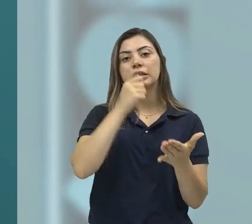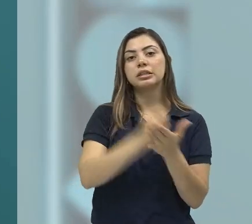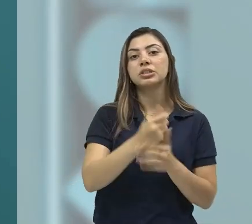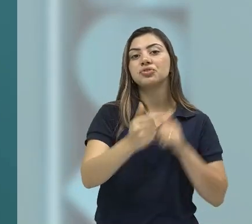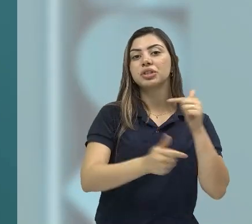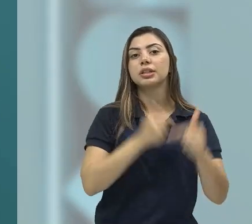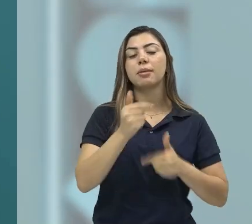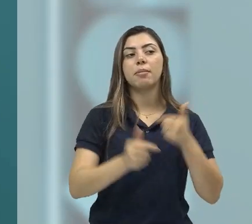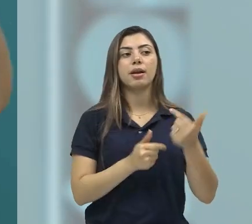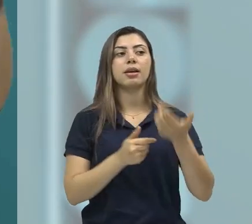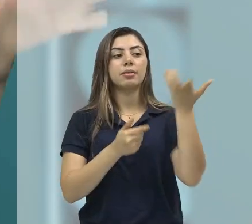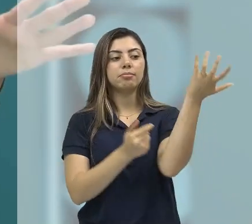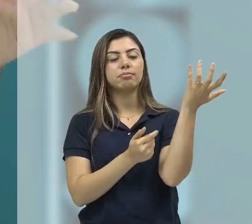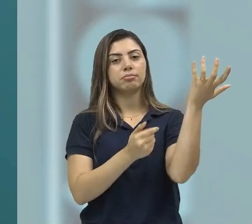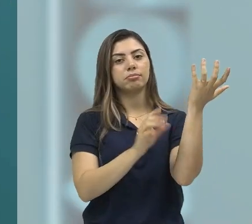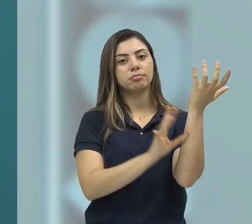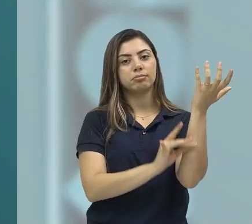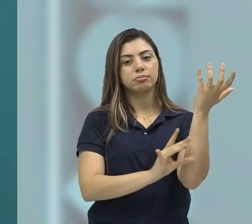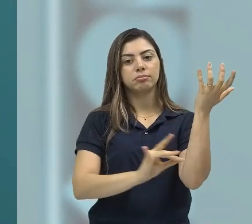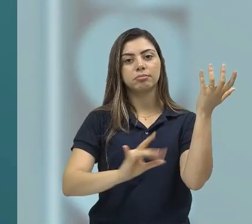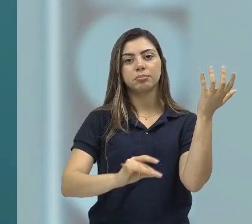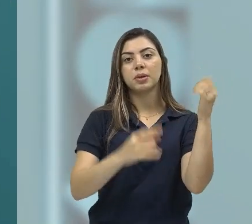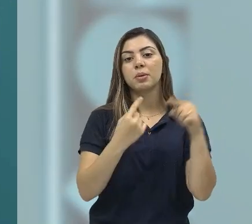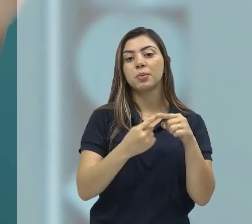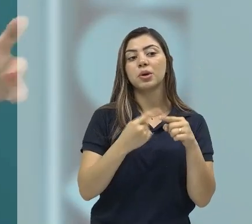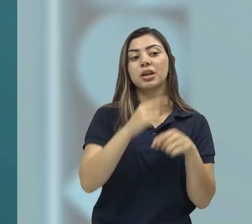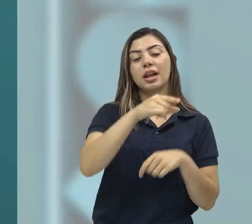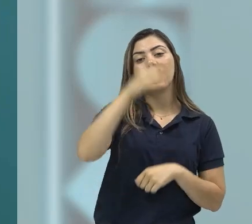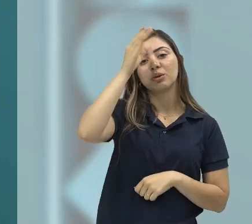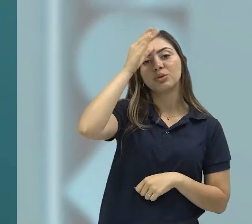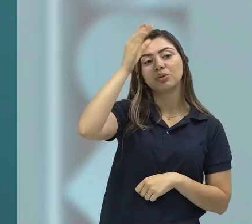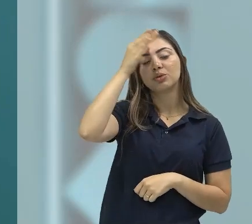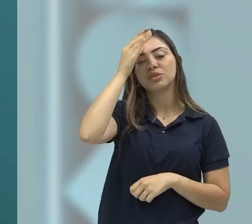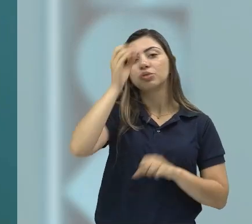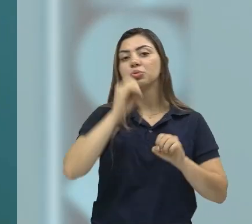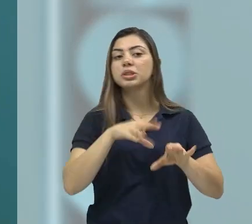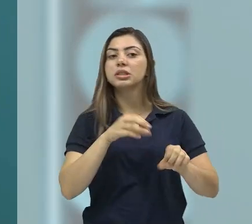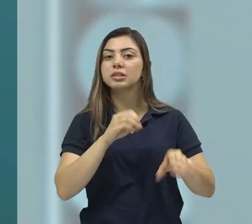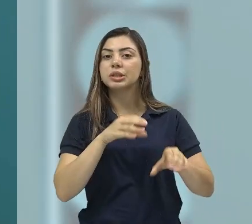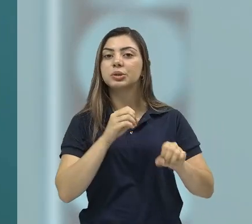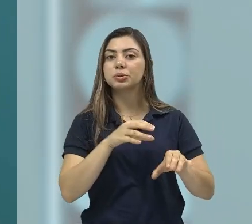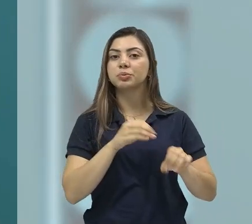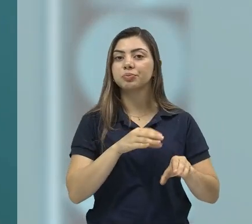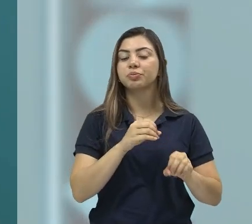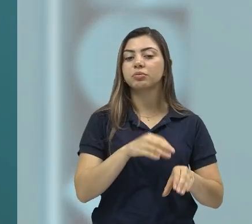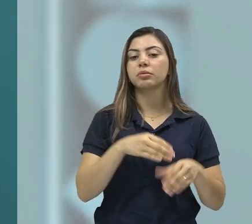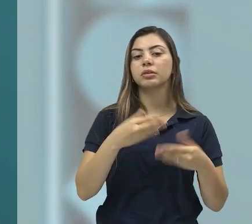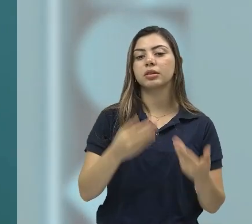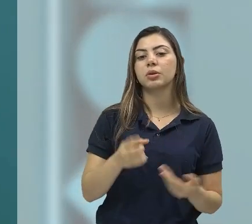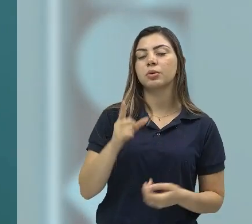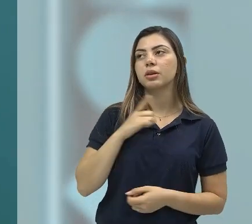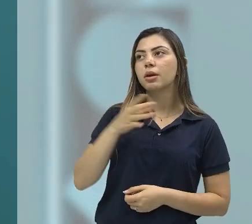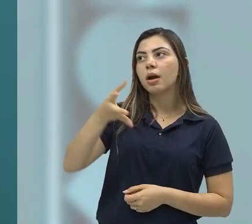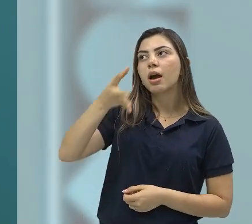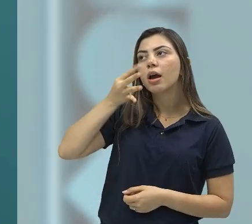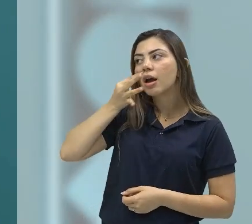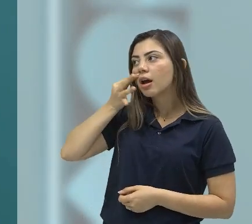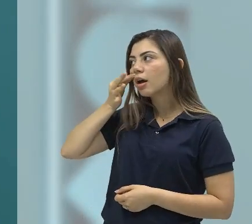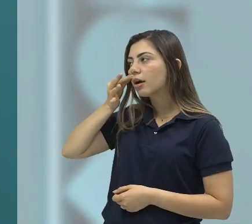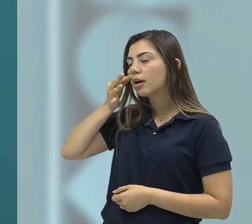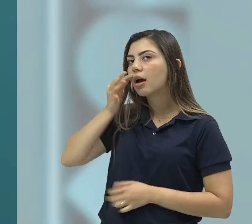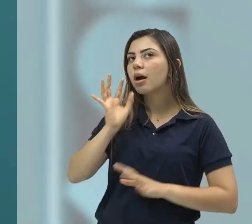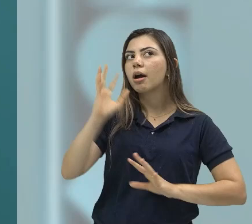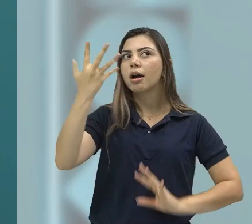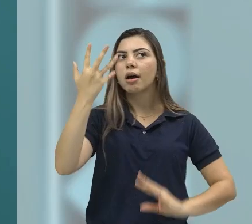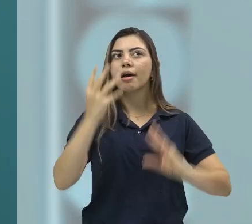que ele começa a ser seringueiro, sobretudo por causa do seu tio, da influência do seu tio, ele vai vivenciar várias situações na